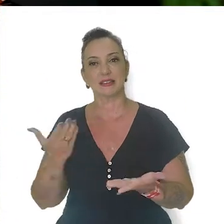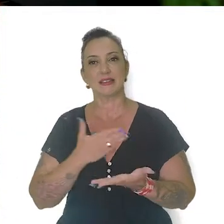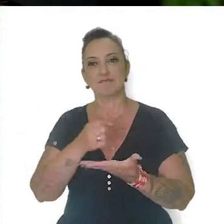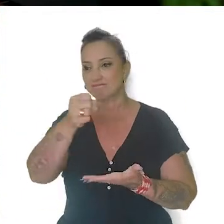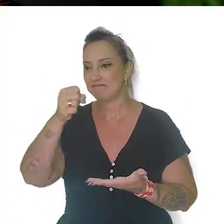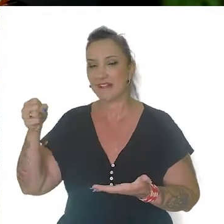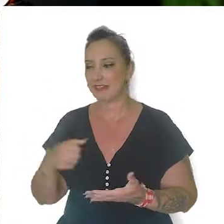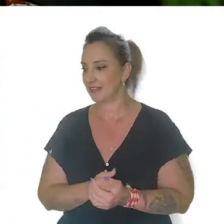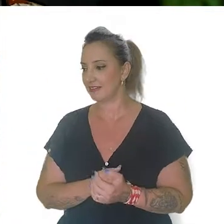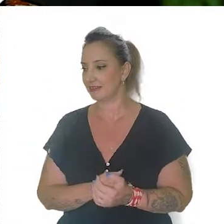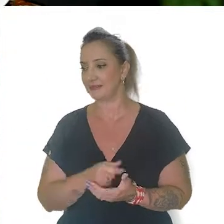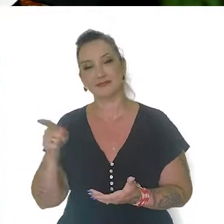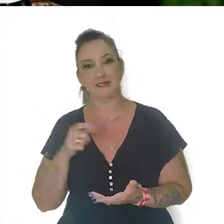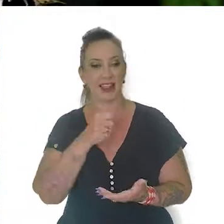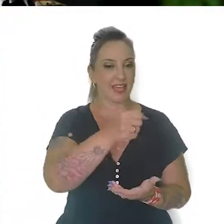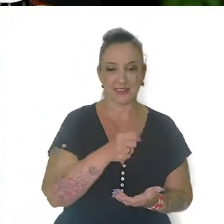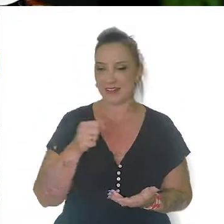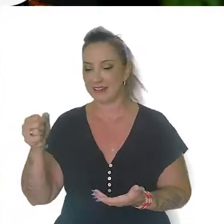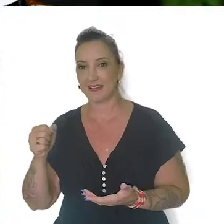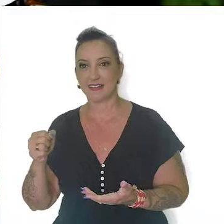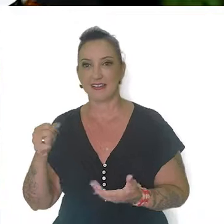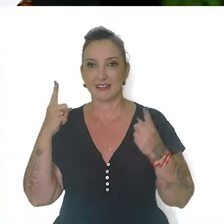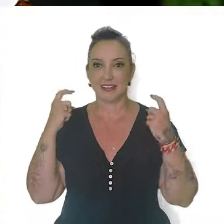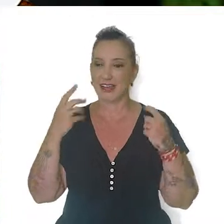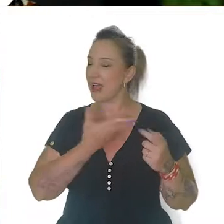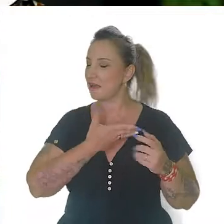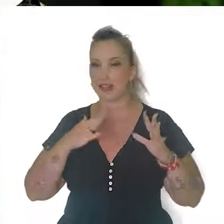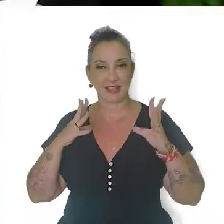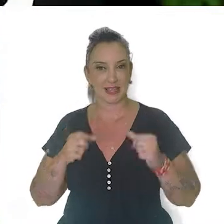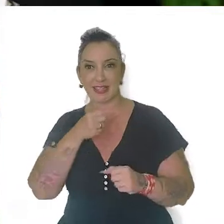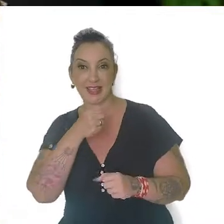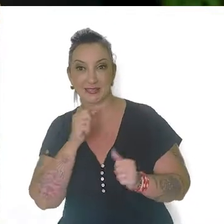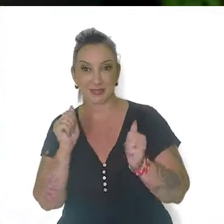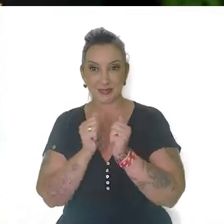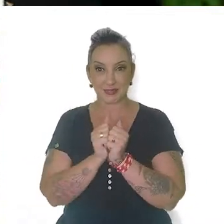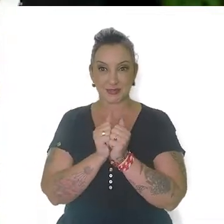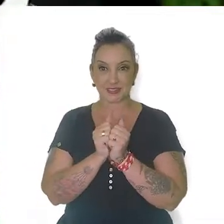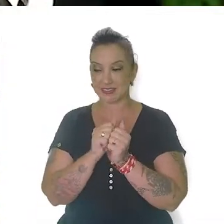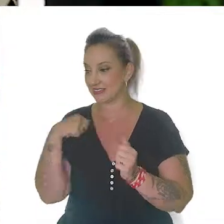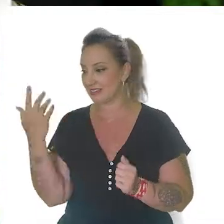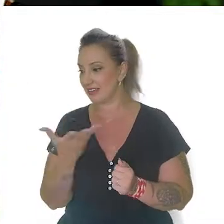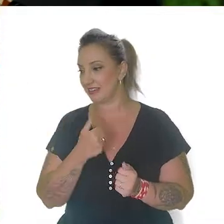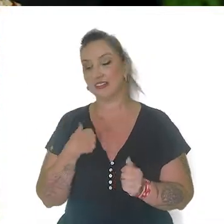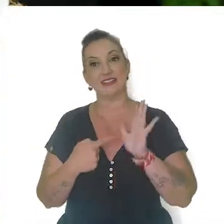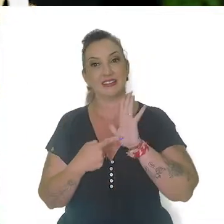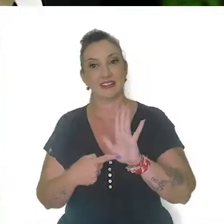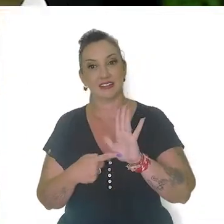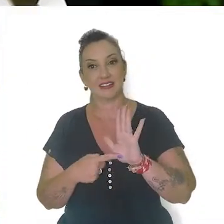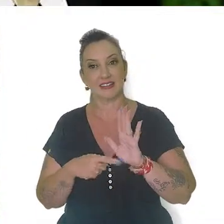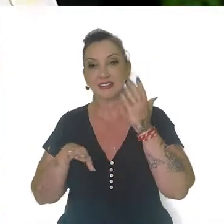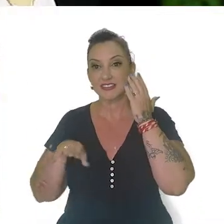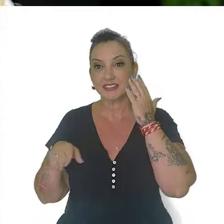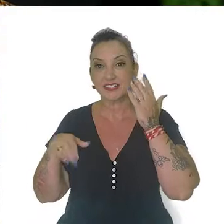capaz, sabe? E aí comecei a levar mulherada pra lá, e hoje eu sou amiga de todas elas, hoje eu tô aqui com elas, e aí agora a